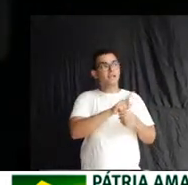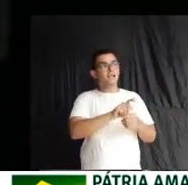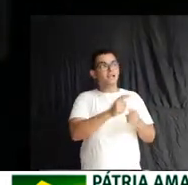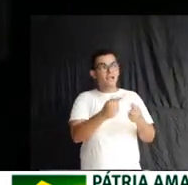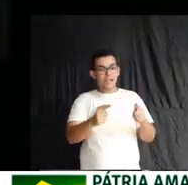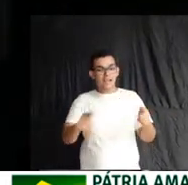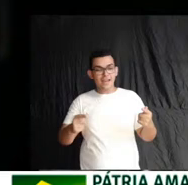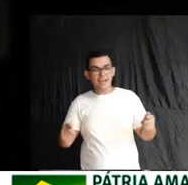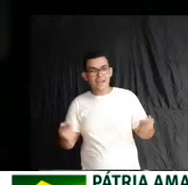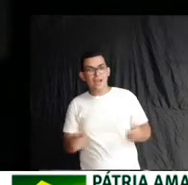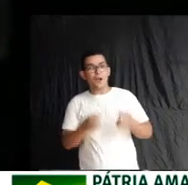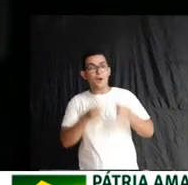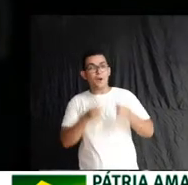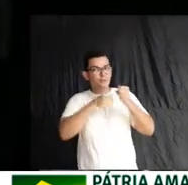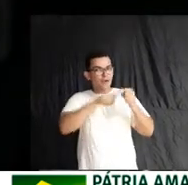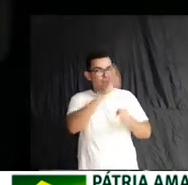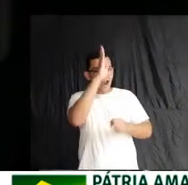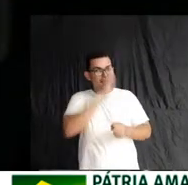Claro que não!